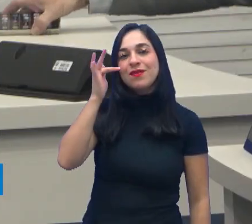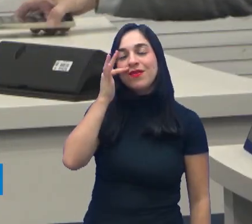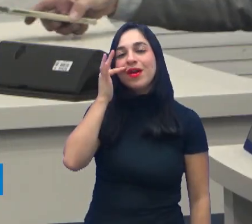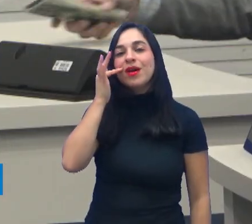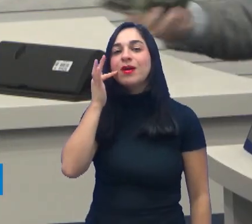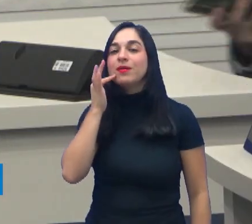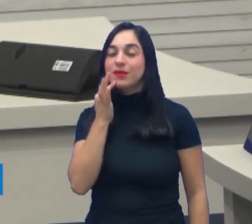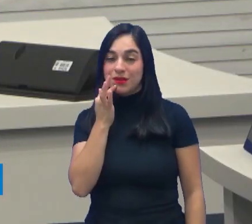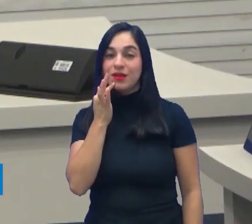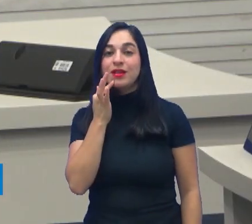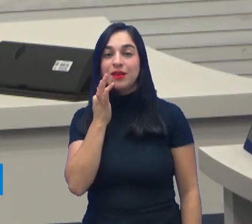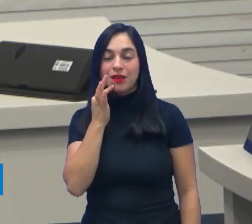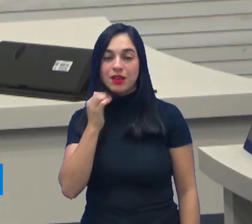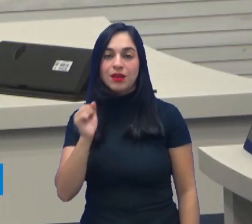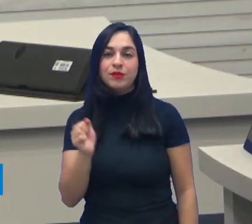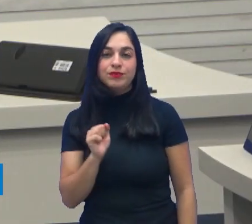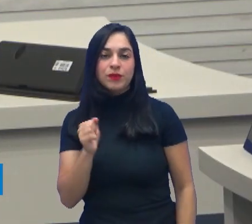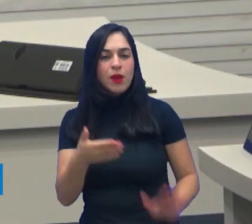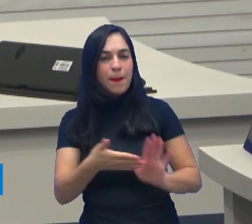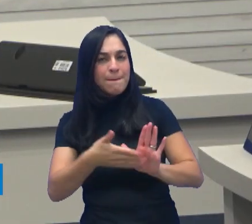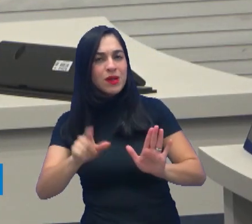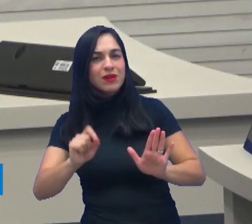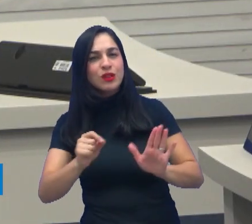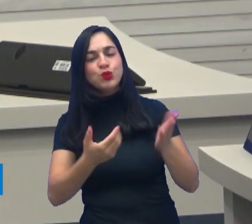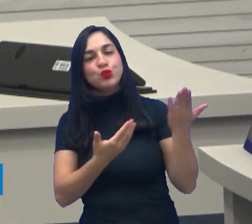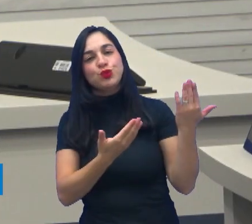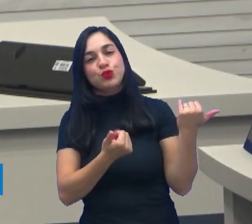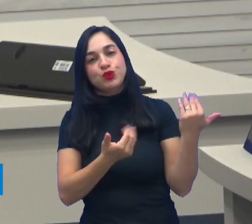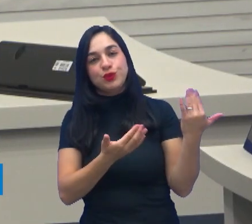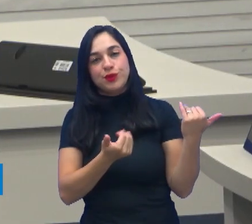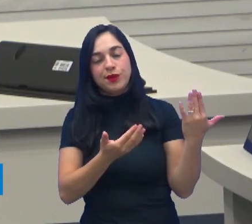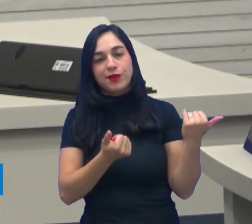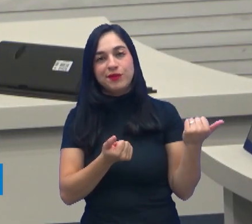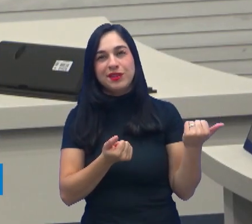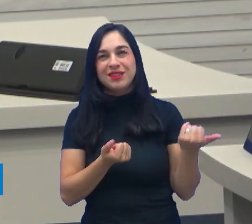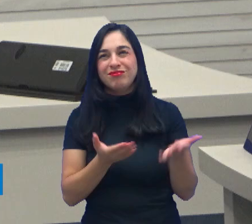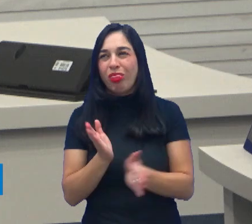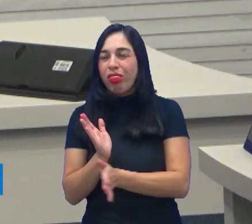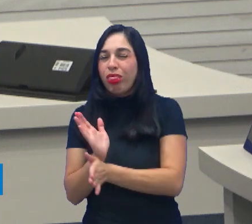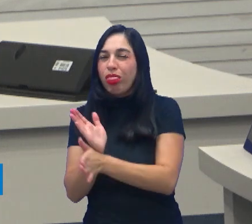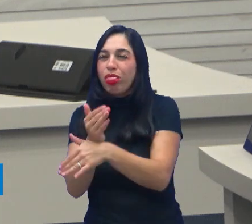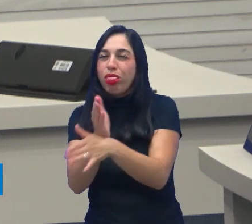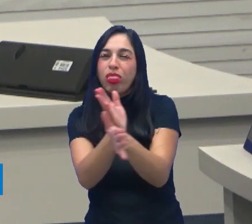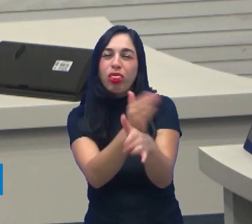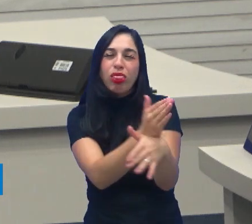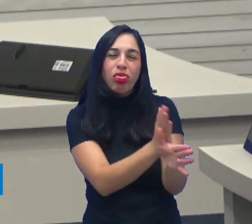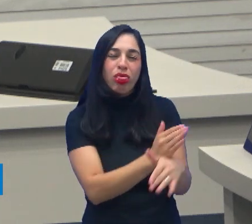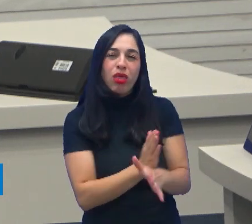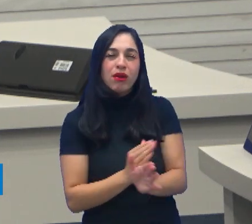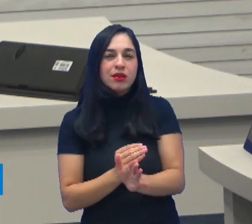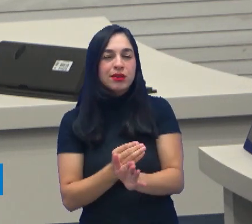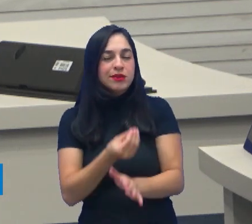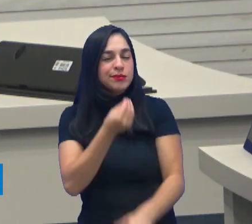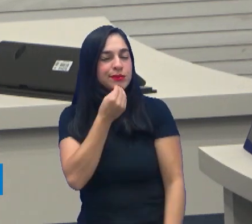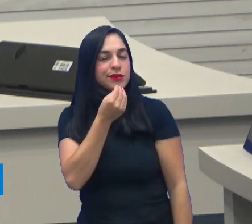em tempos em que muitos jovens acabam se perdendo por falta de oportunidade e